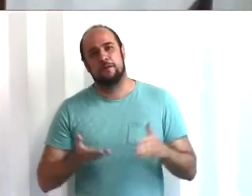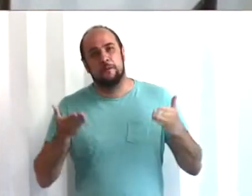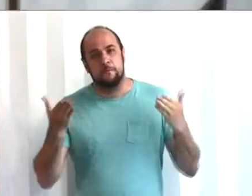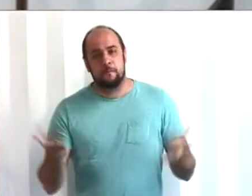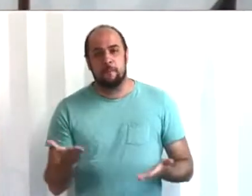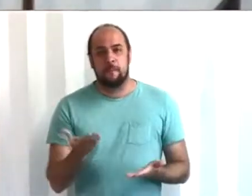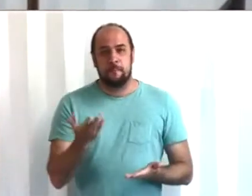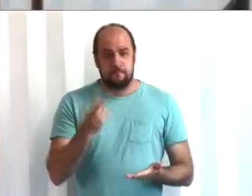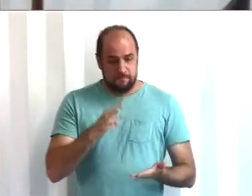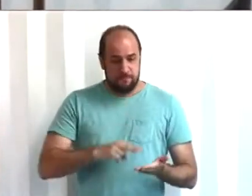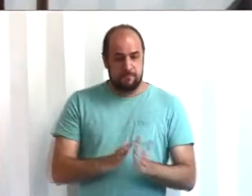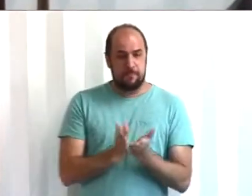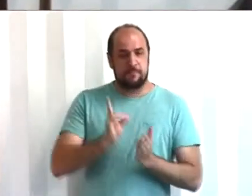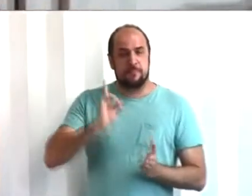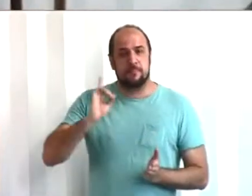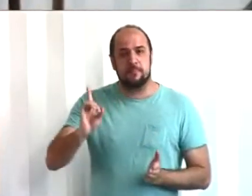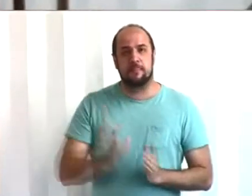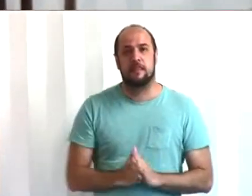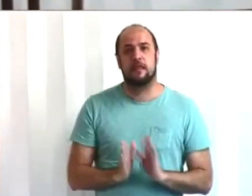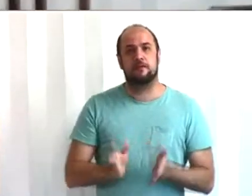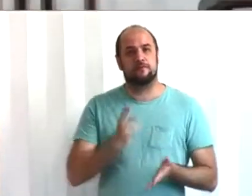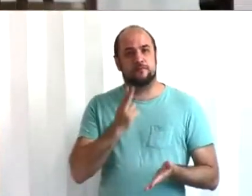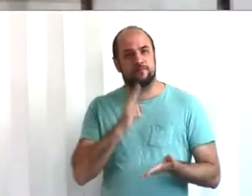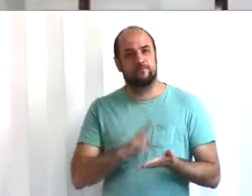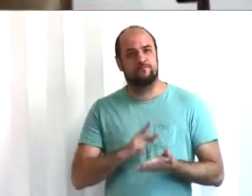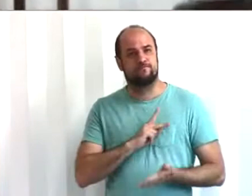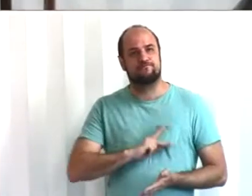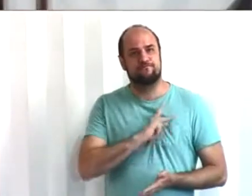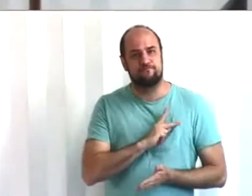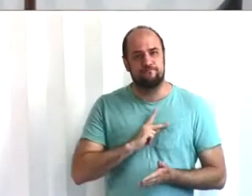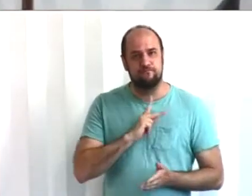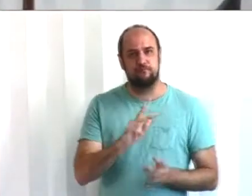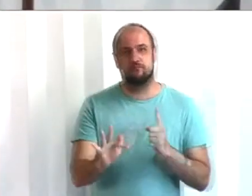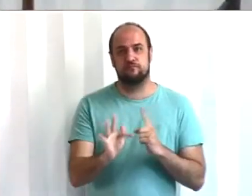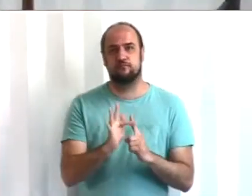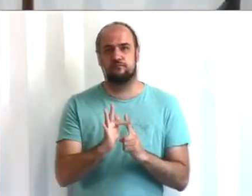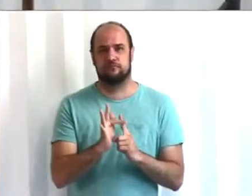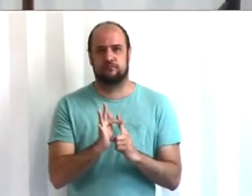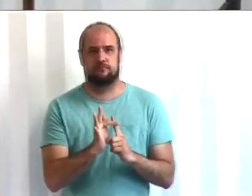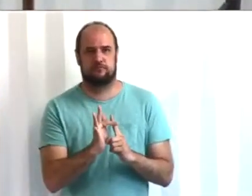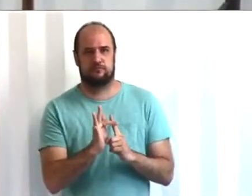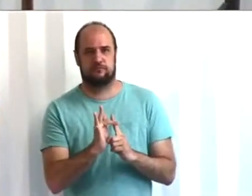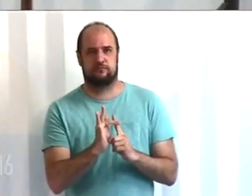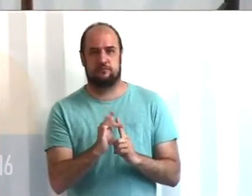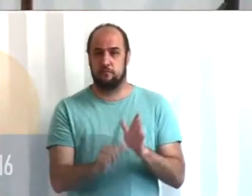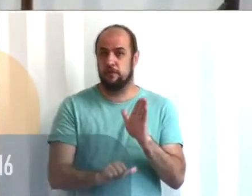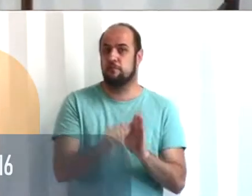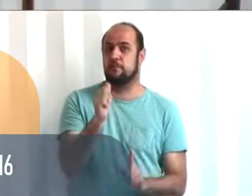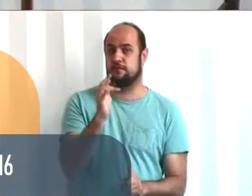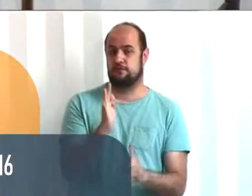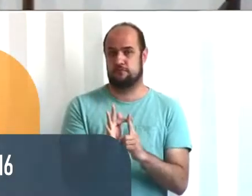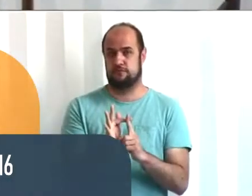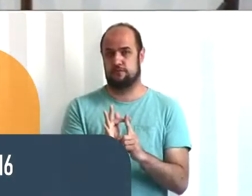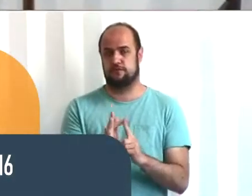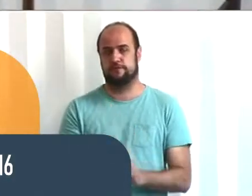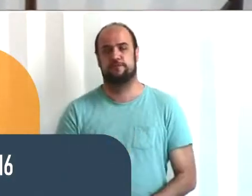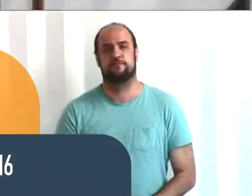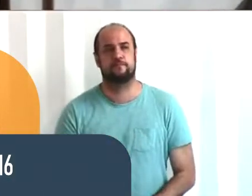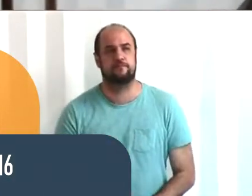Queridos irmãos e irmãs, vamos abrir a palavra de Deus na carta de Paulo a Timóteo, por favor. Primeira carta de Paulo a